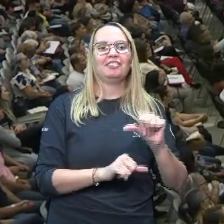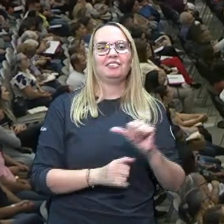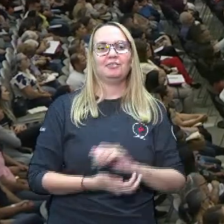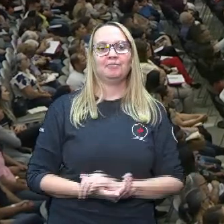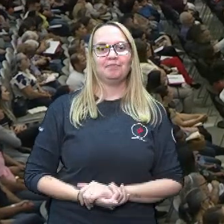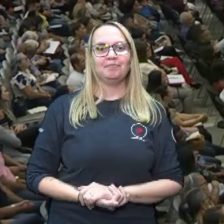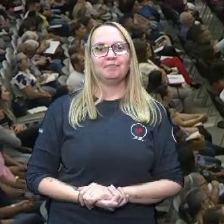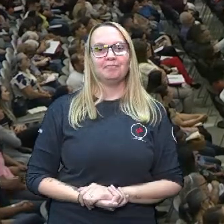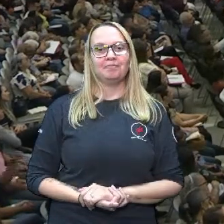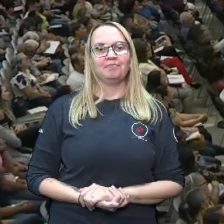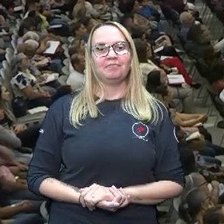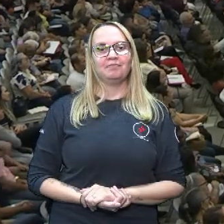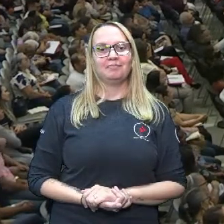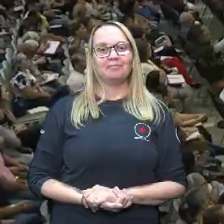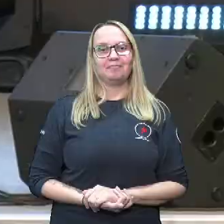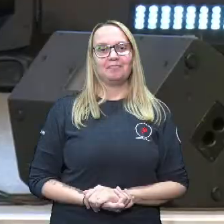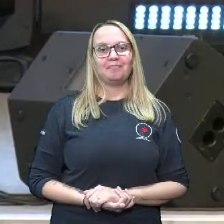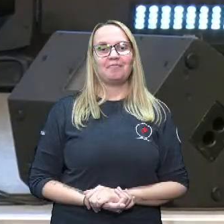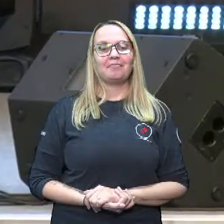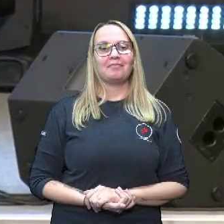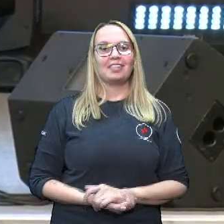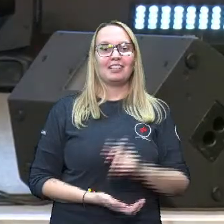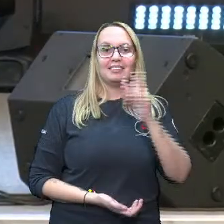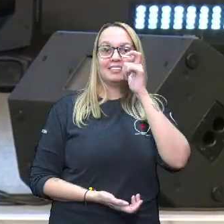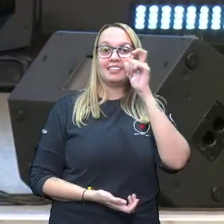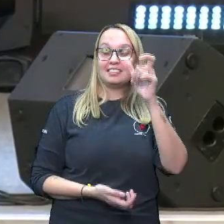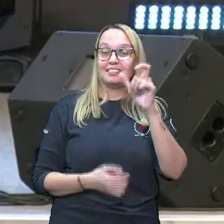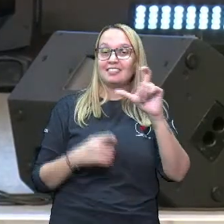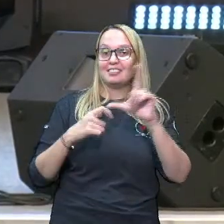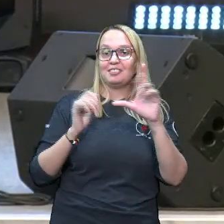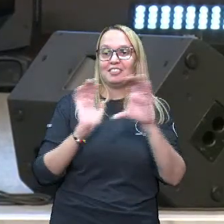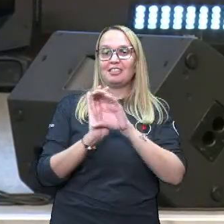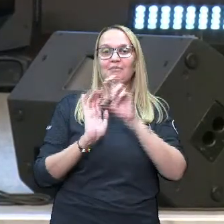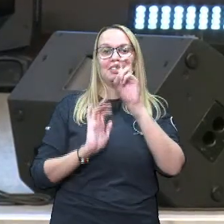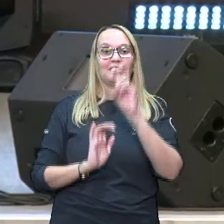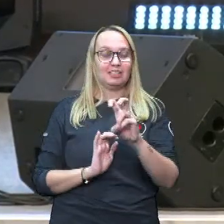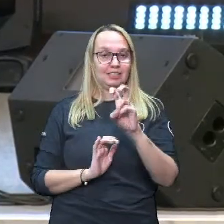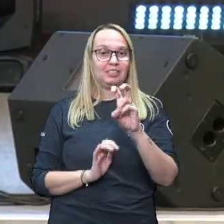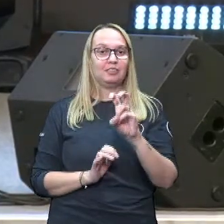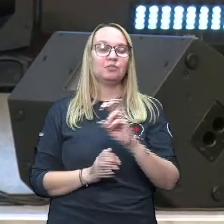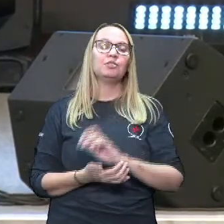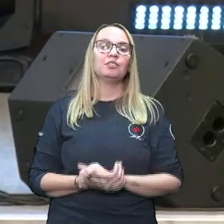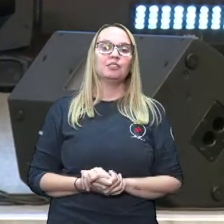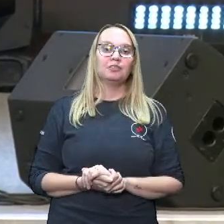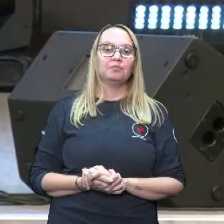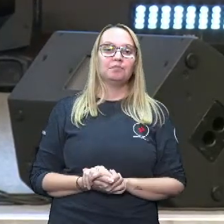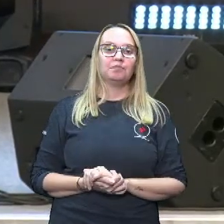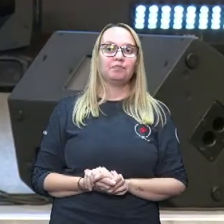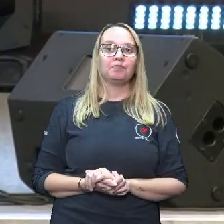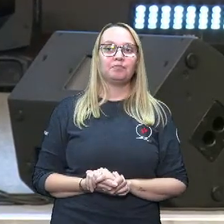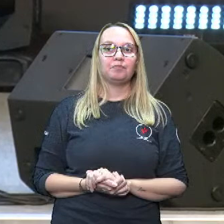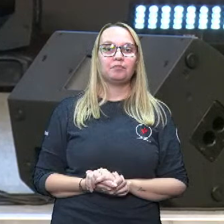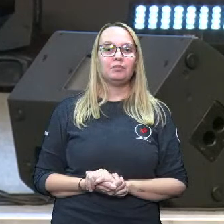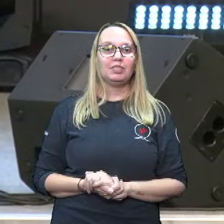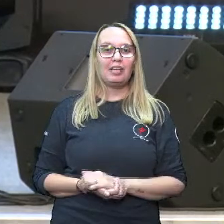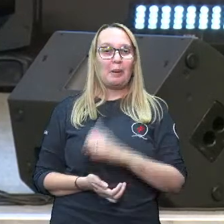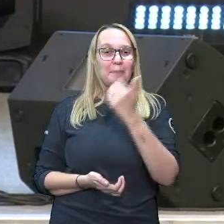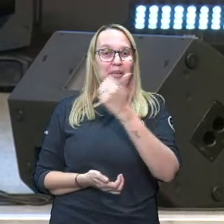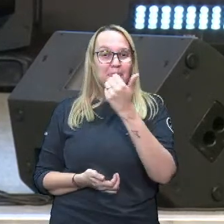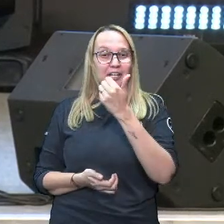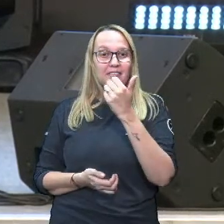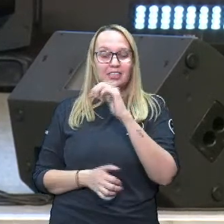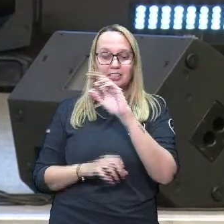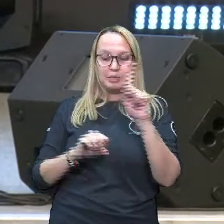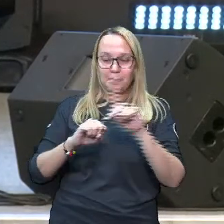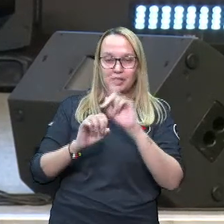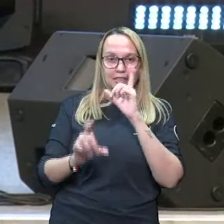E interessante que isso aqui, o primeiro texto, Lucas capítulo 5, que a gente chama de o texto do chamado de Pedro, não foi a primeira vez que Pedro encontrou com